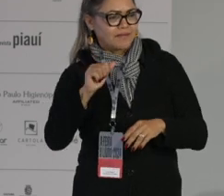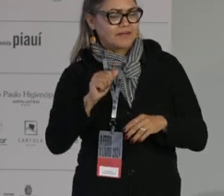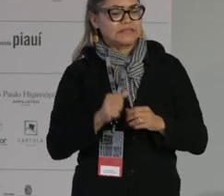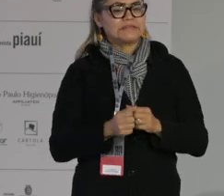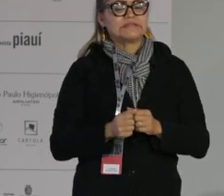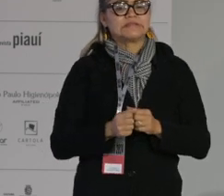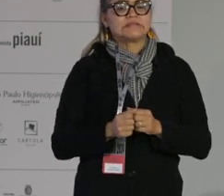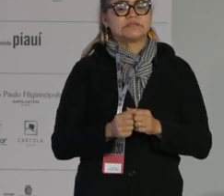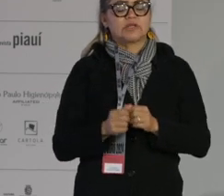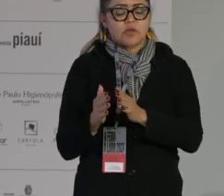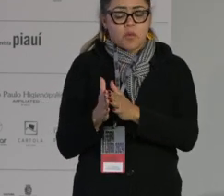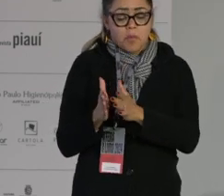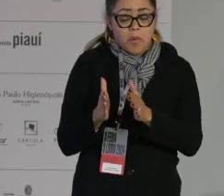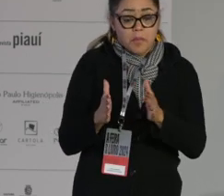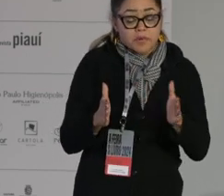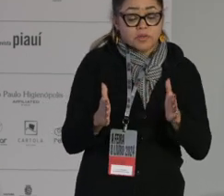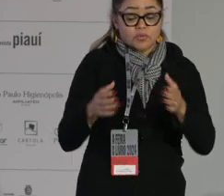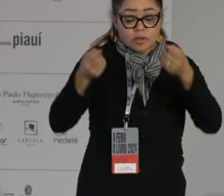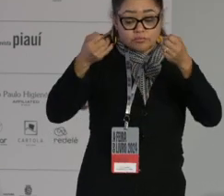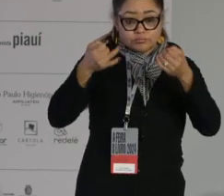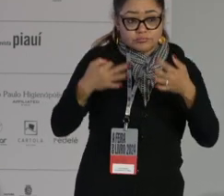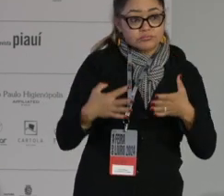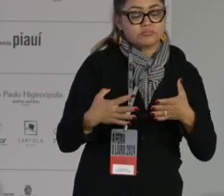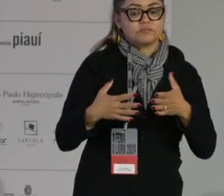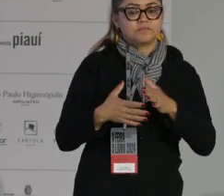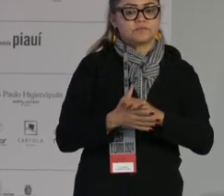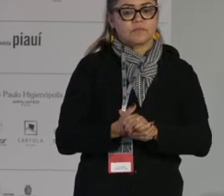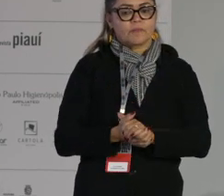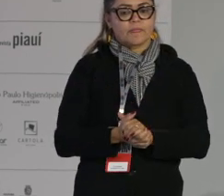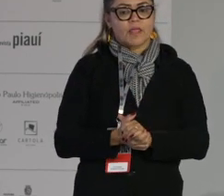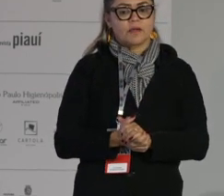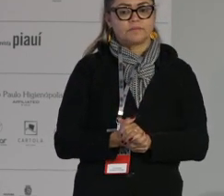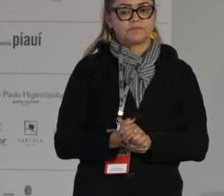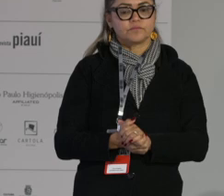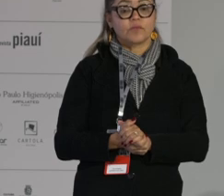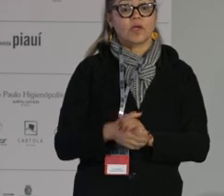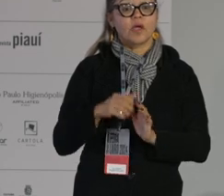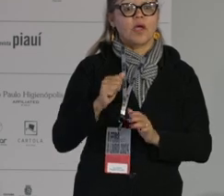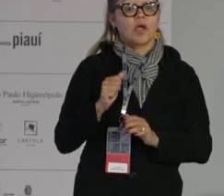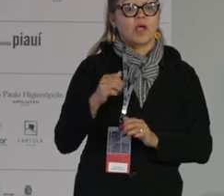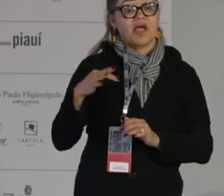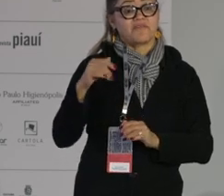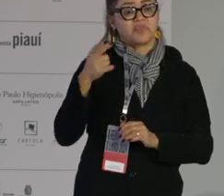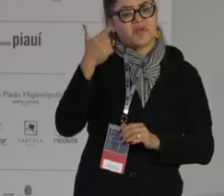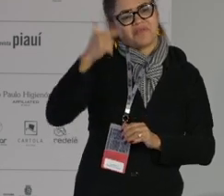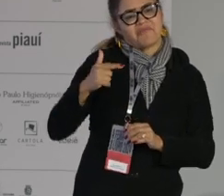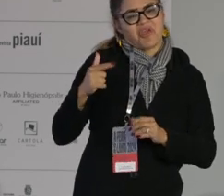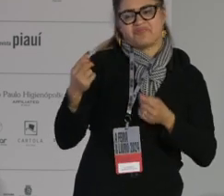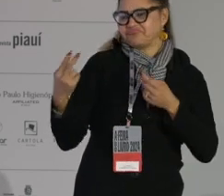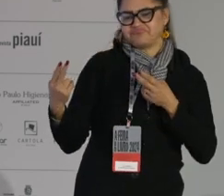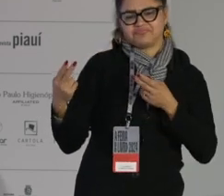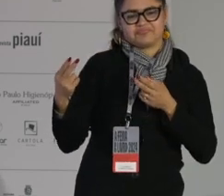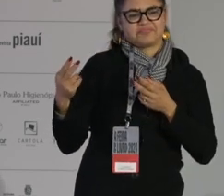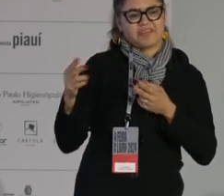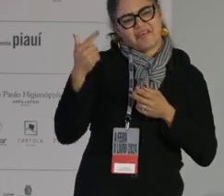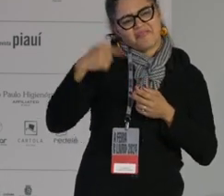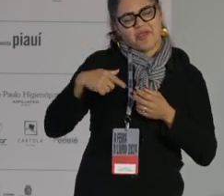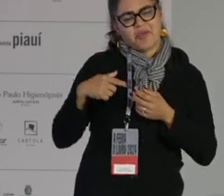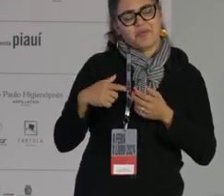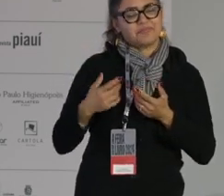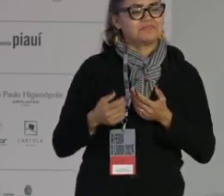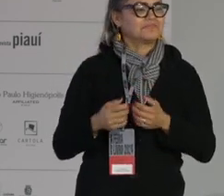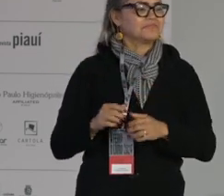em determinado momento ela fala que o Kafka não era tão feio também, o escritor,